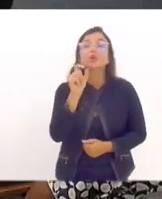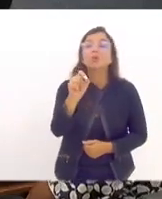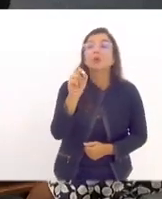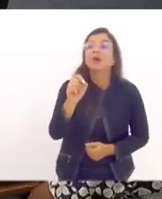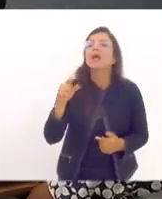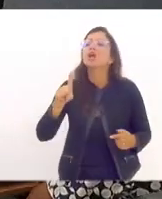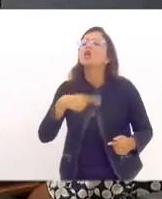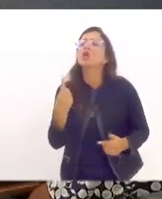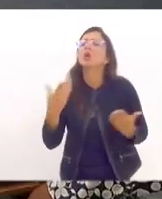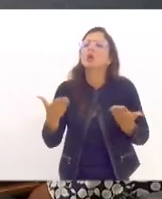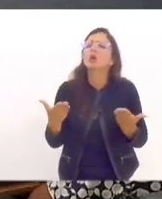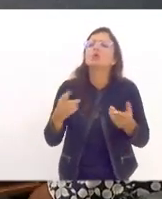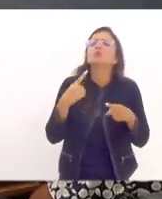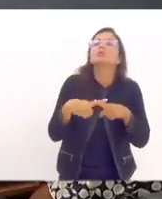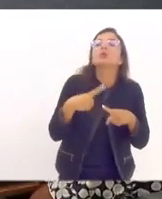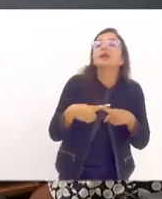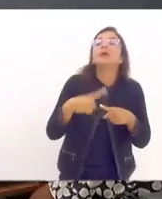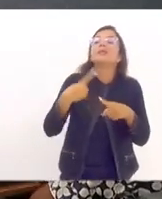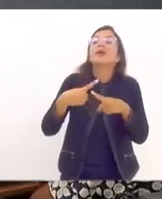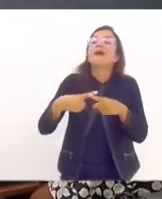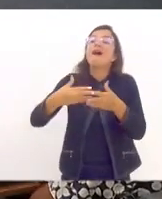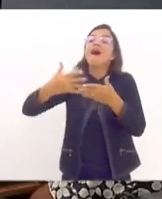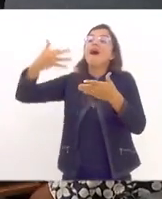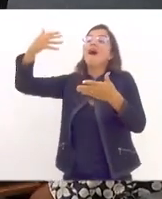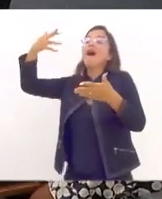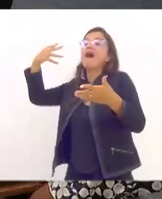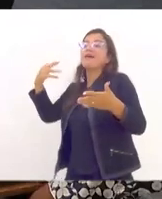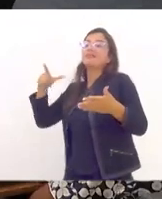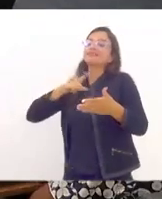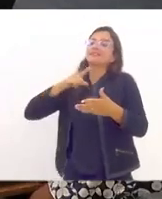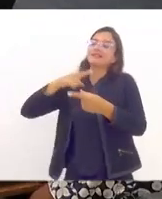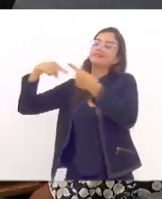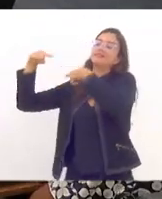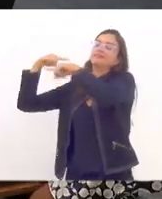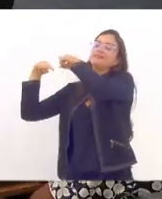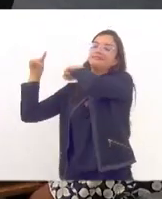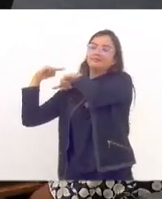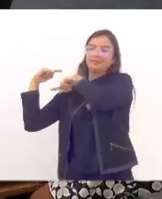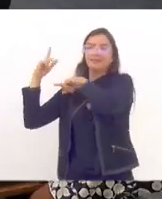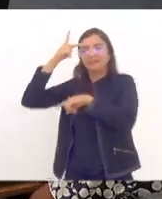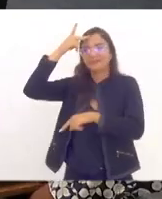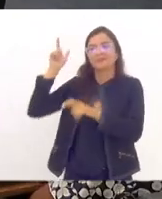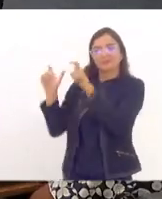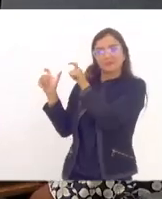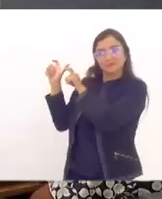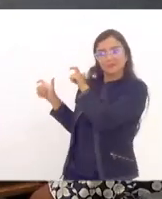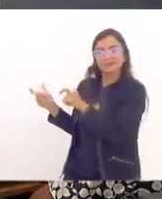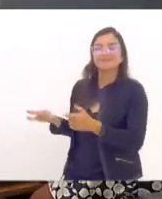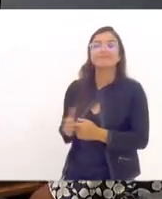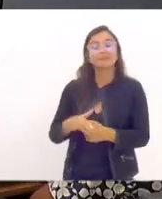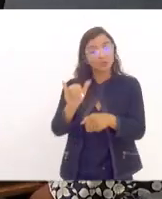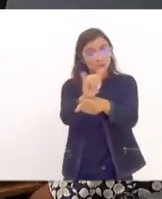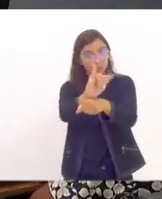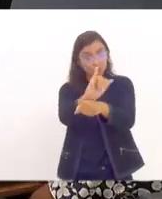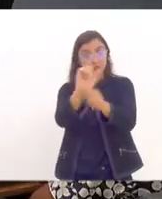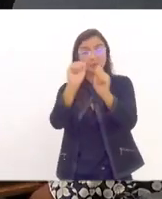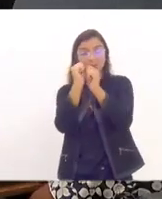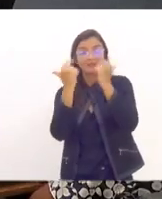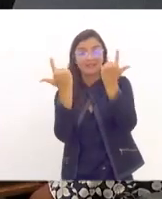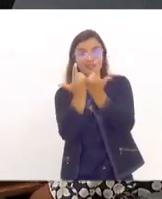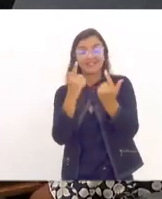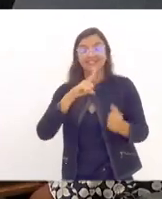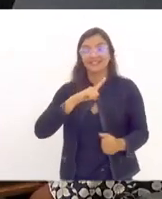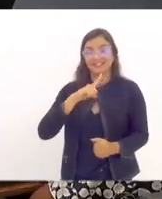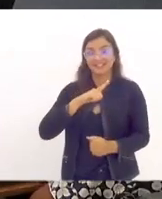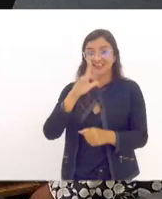ine disse que muitas e muitos vieram Antes de nós fazendo esse trabalho eu gostaria de lembrar gente que no YouTube da alerj tem um